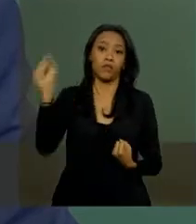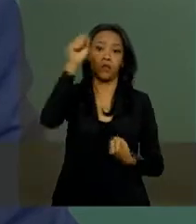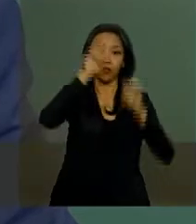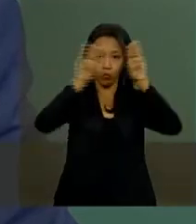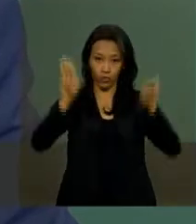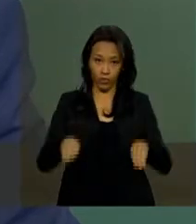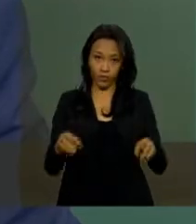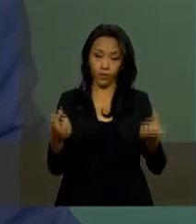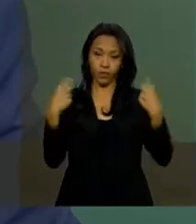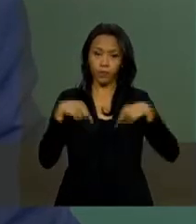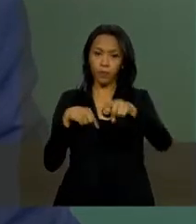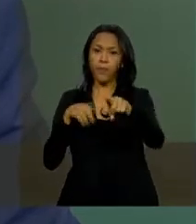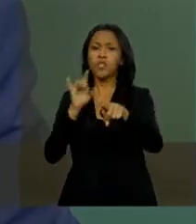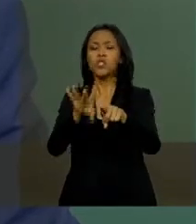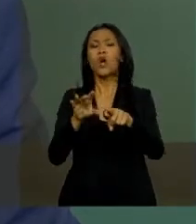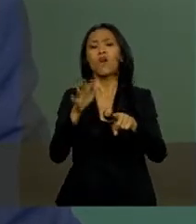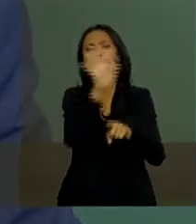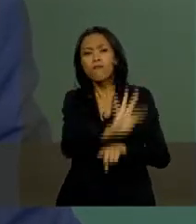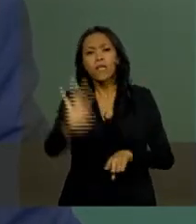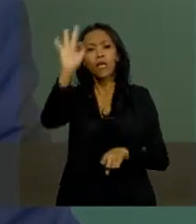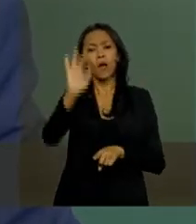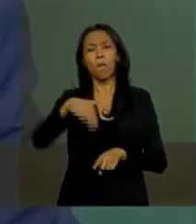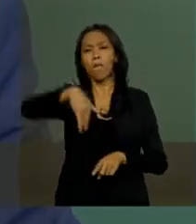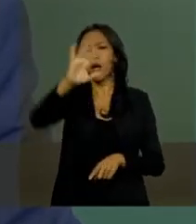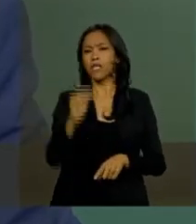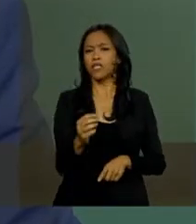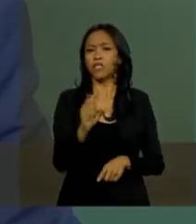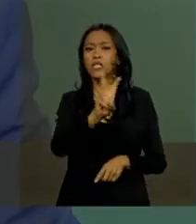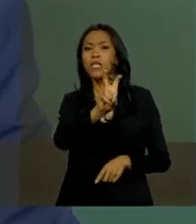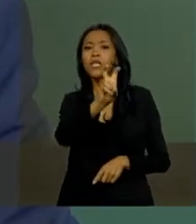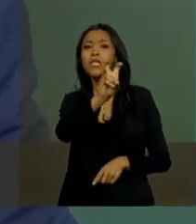federal são mais de 500 museus